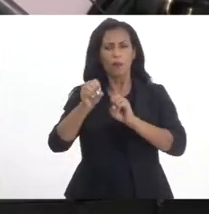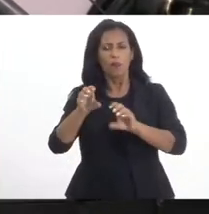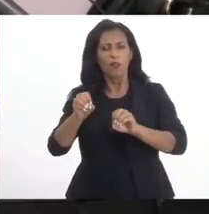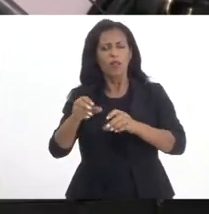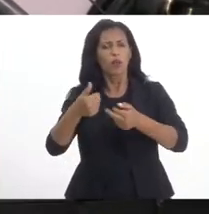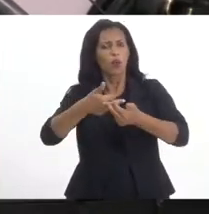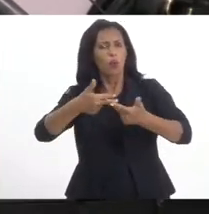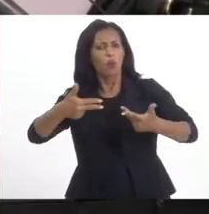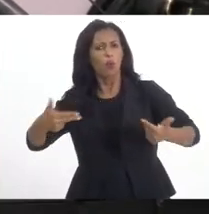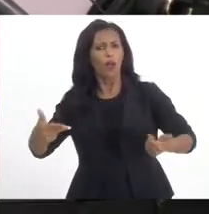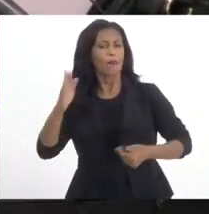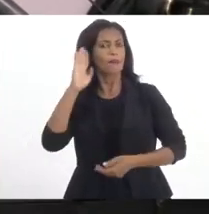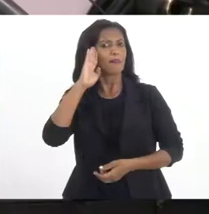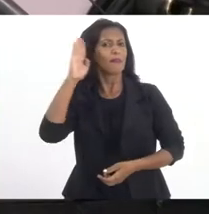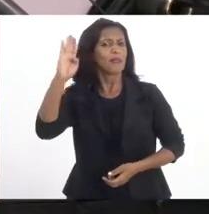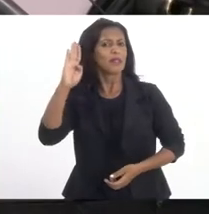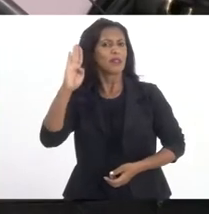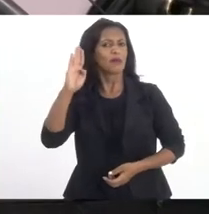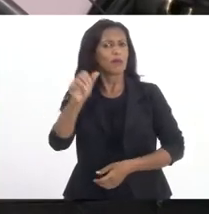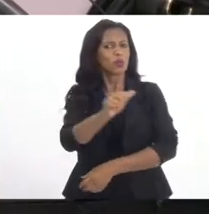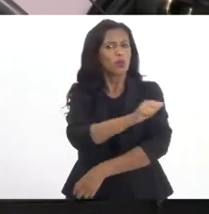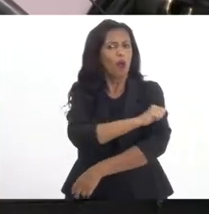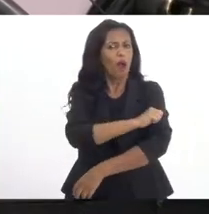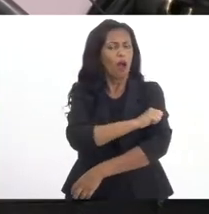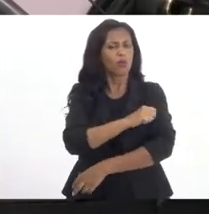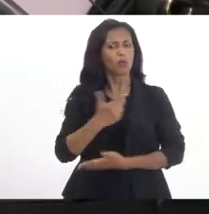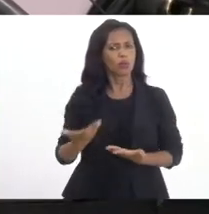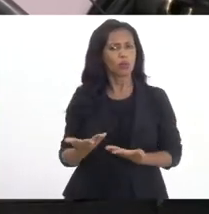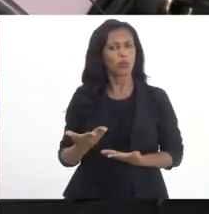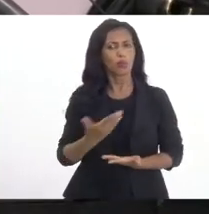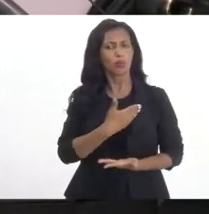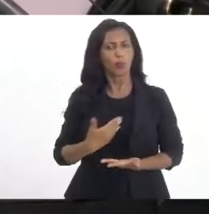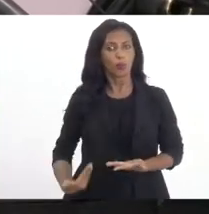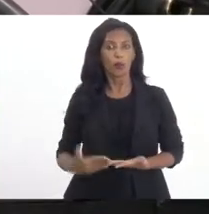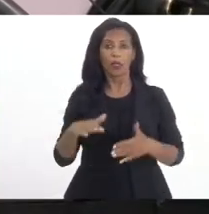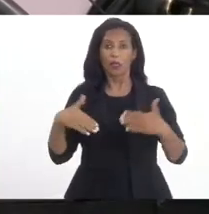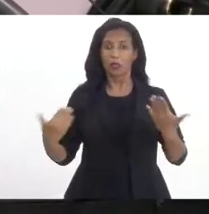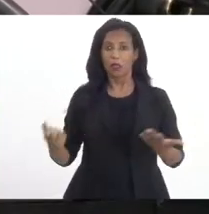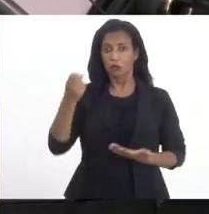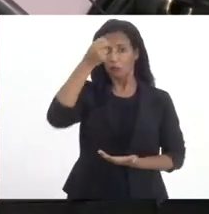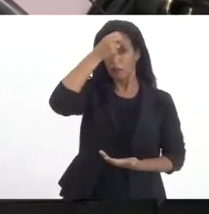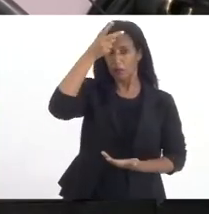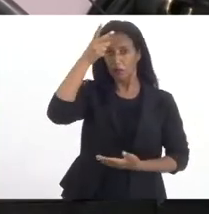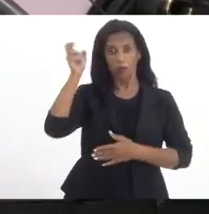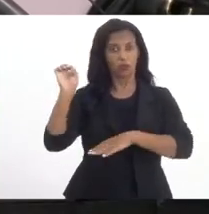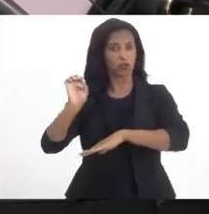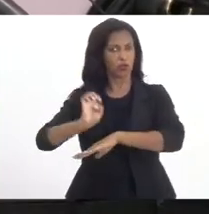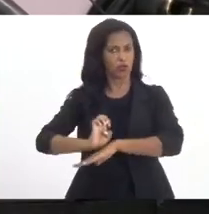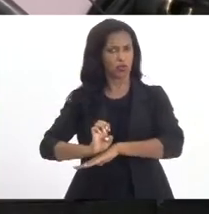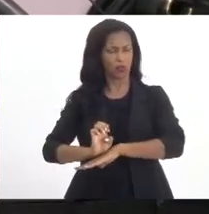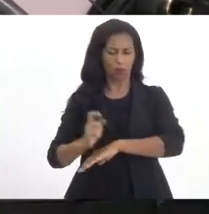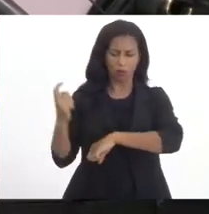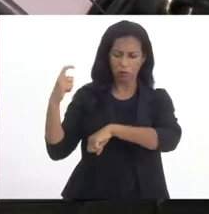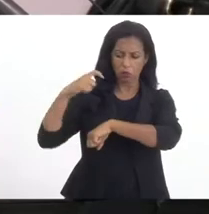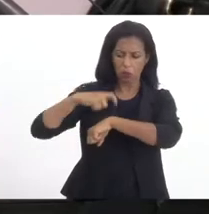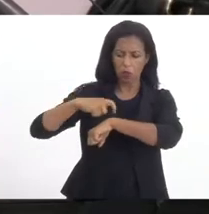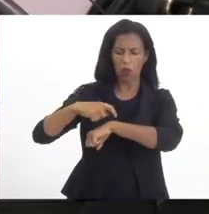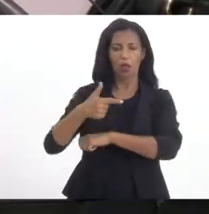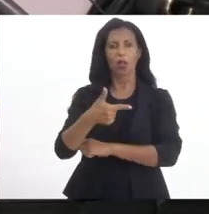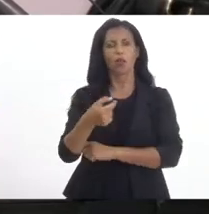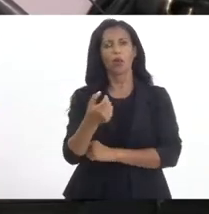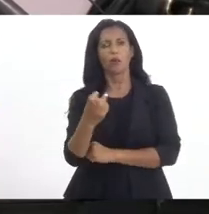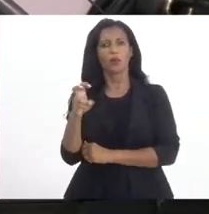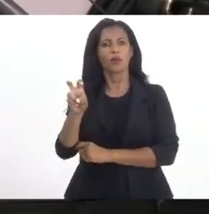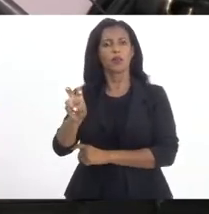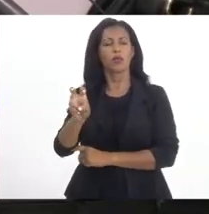boa qualidade, principalmente para os nossos alunos da rede pública, tanto municipal quanto estadual. Naquele momento, em 2005, o